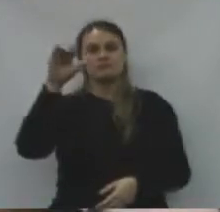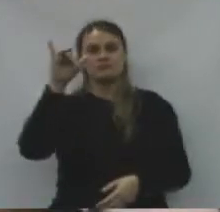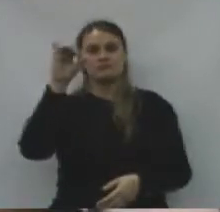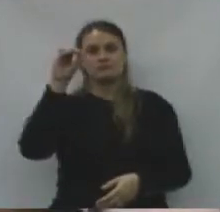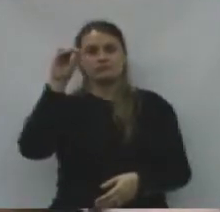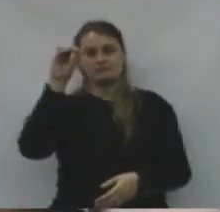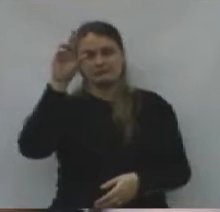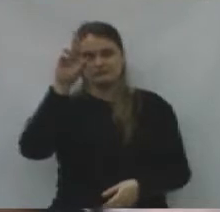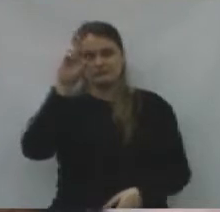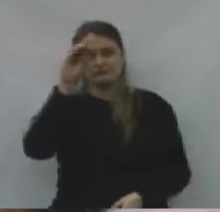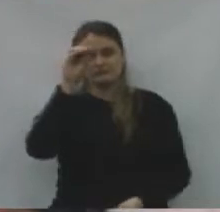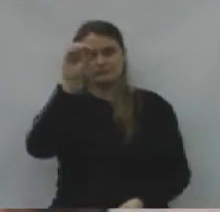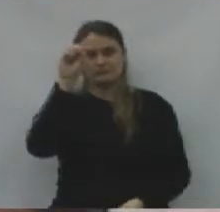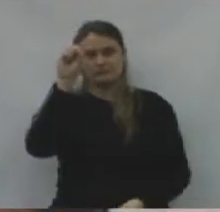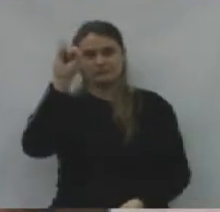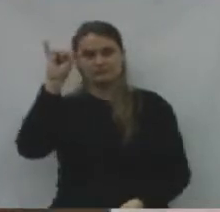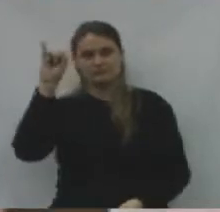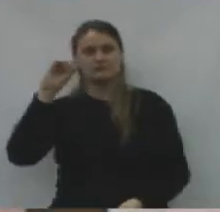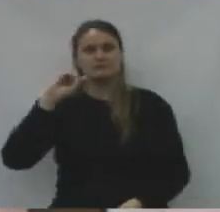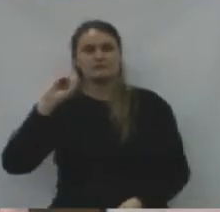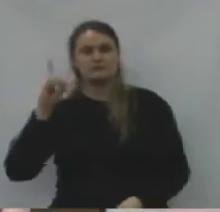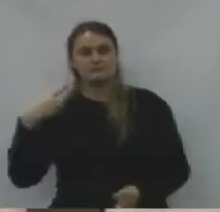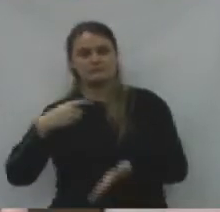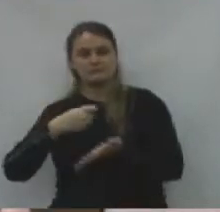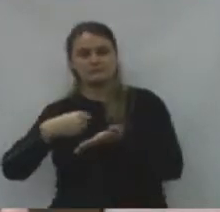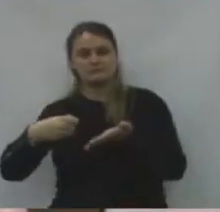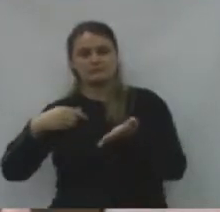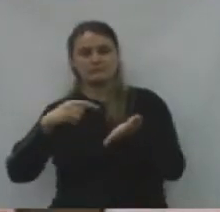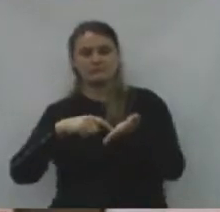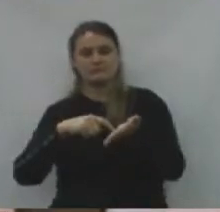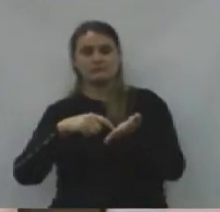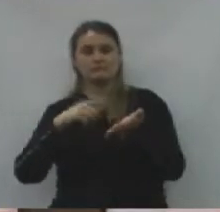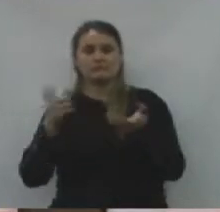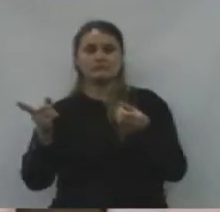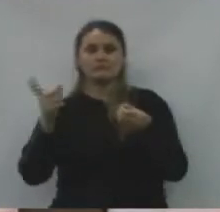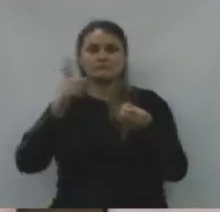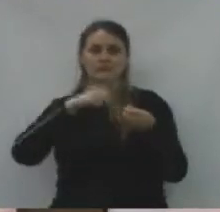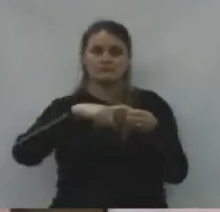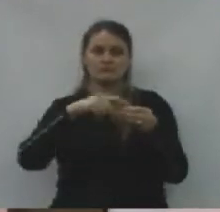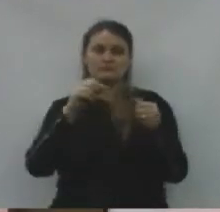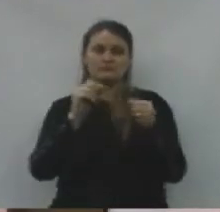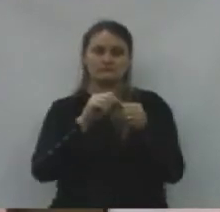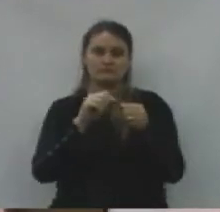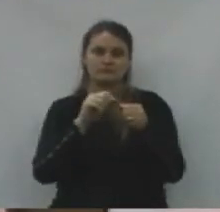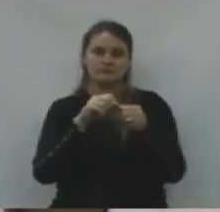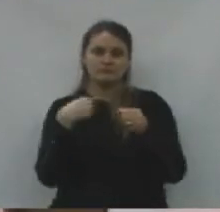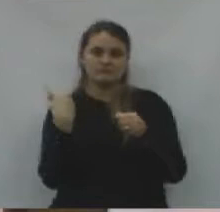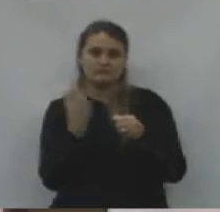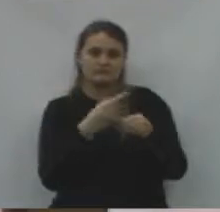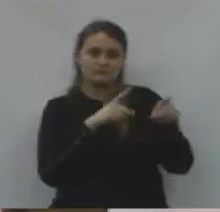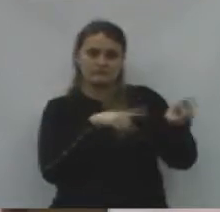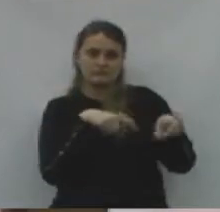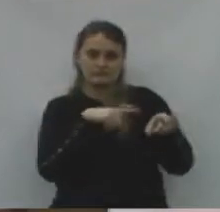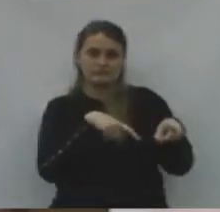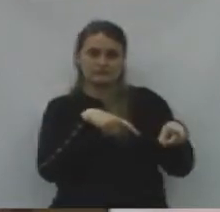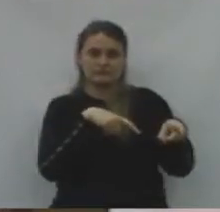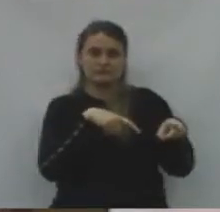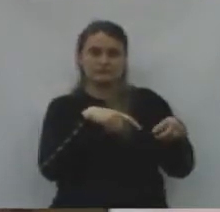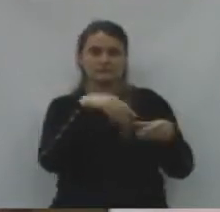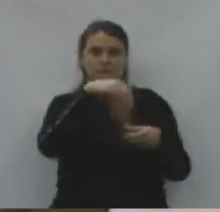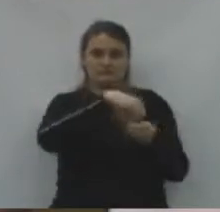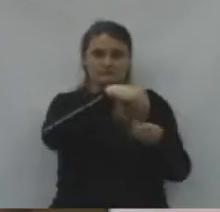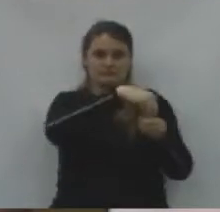deputados acompanhados e que assinaram aqui vai voltar a fazer com que os nossos agricultores produtores rurais